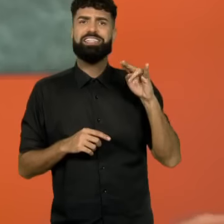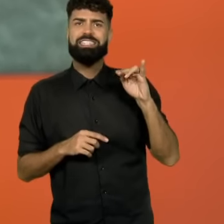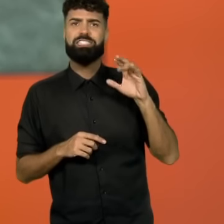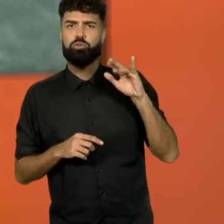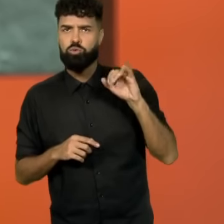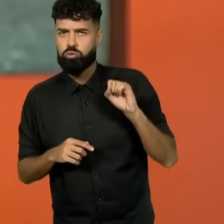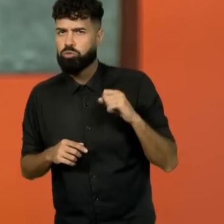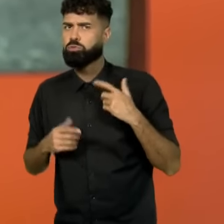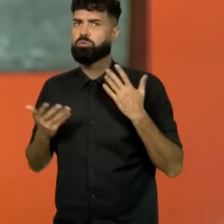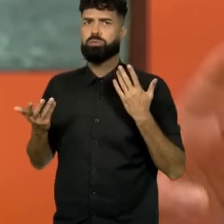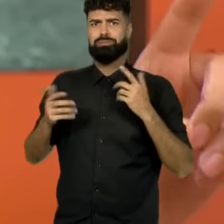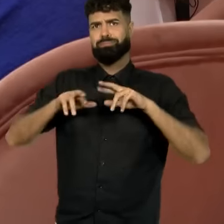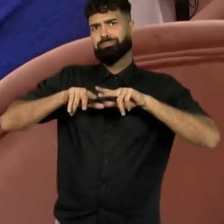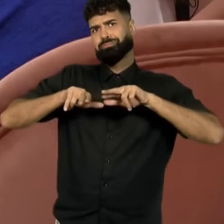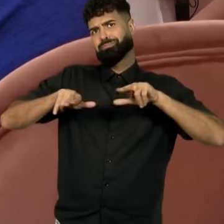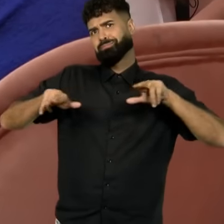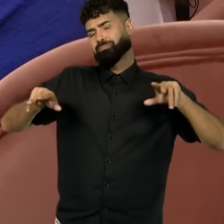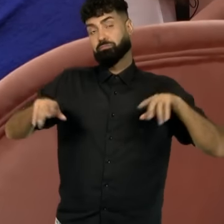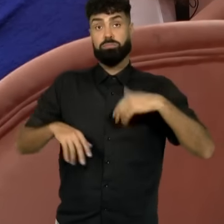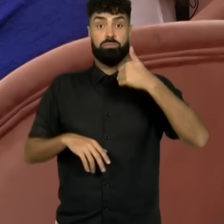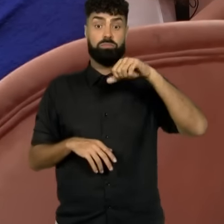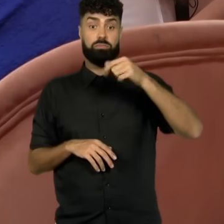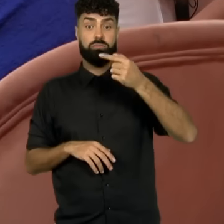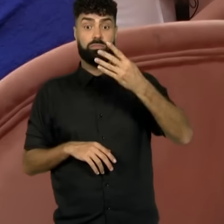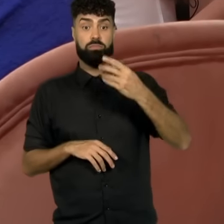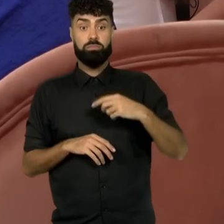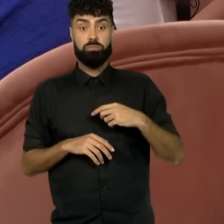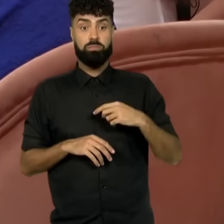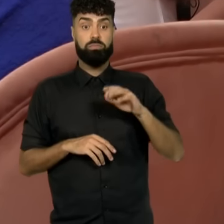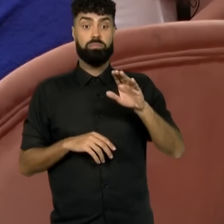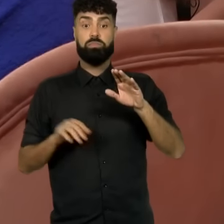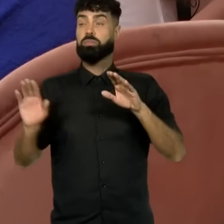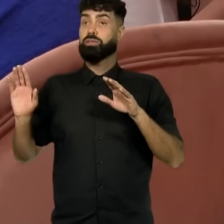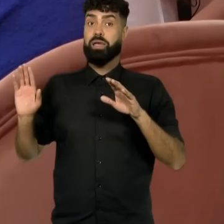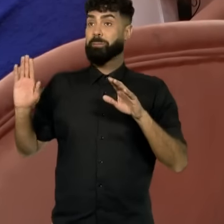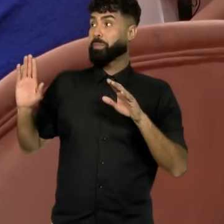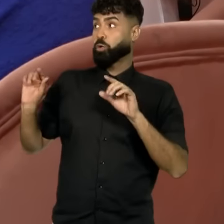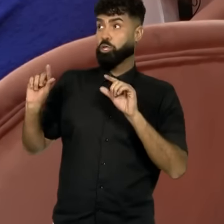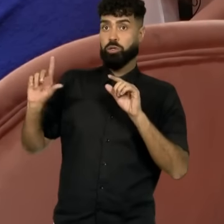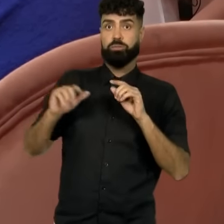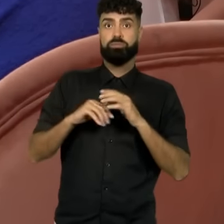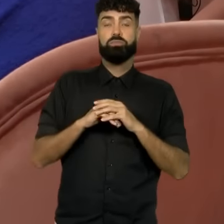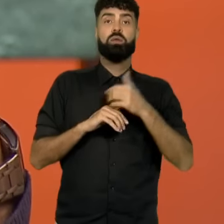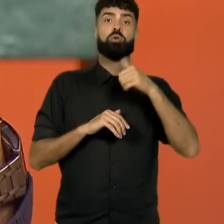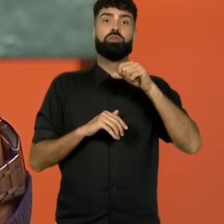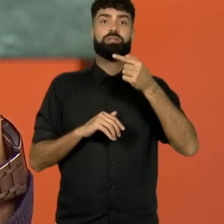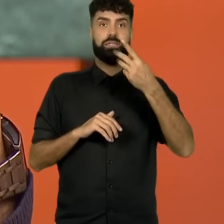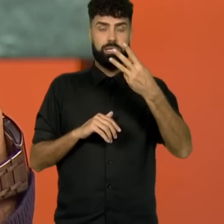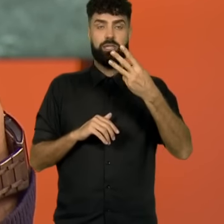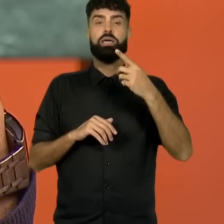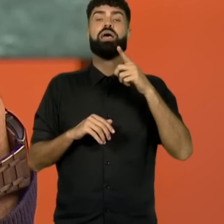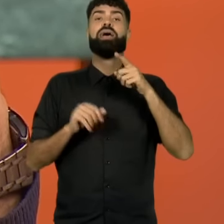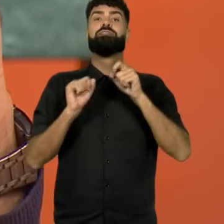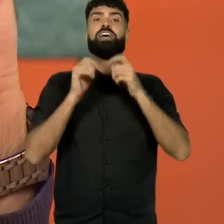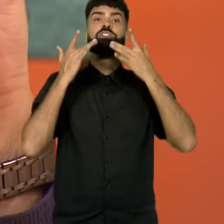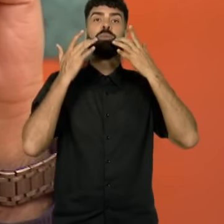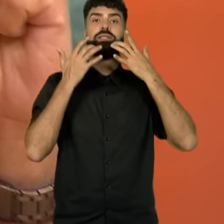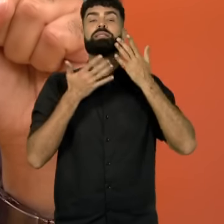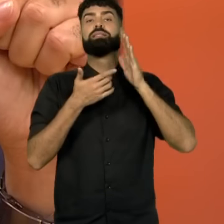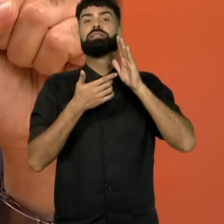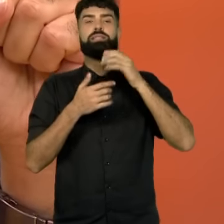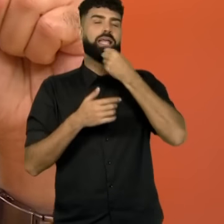exatamente. Em 73... Deixa eu acabar. Em 73, ela fez um espetáculo chamado Poeta,